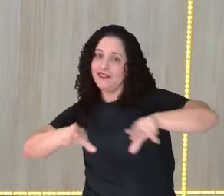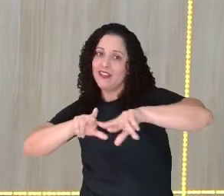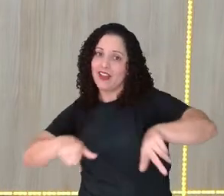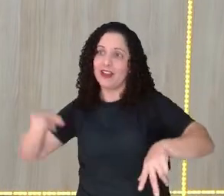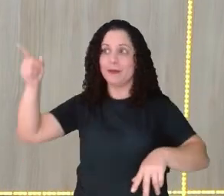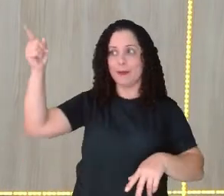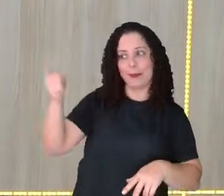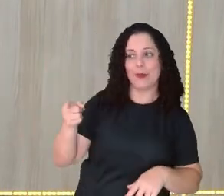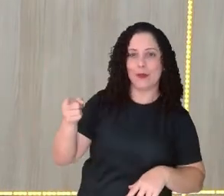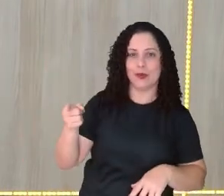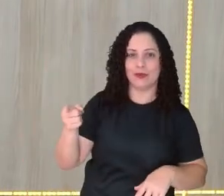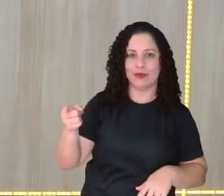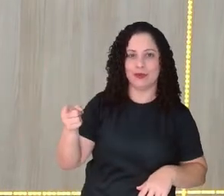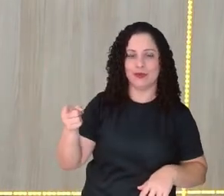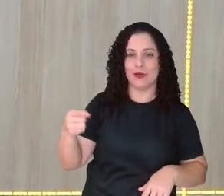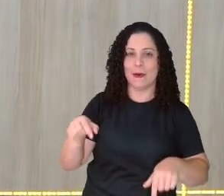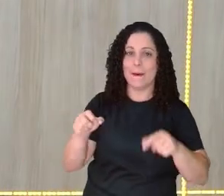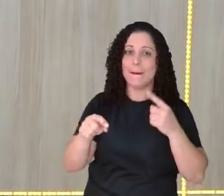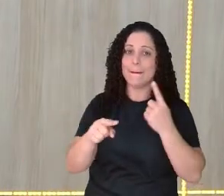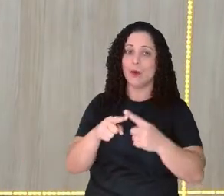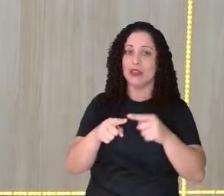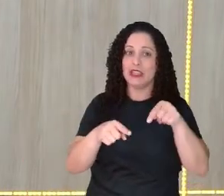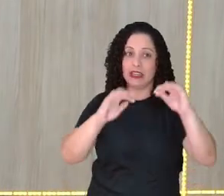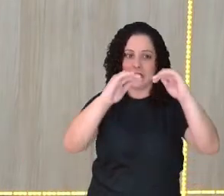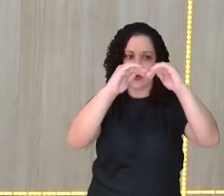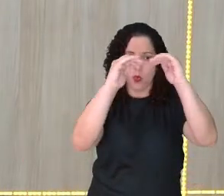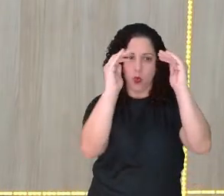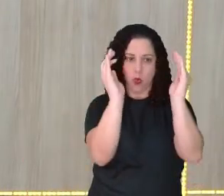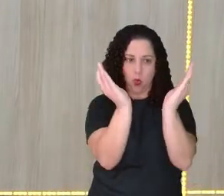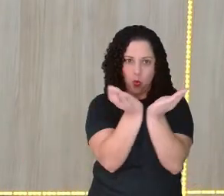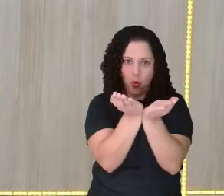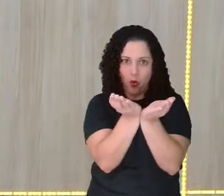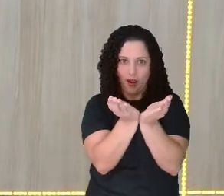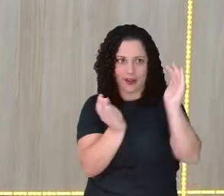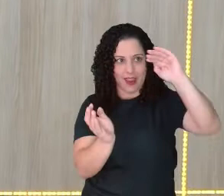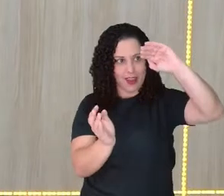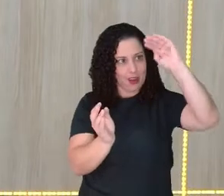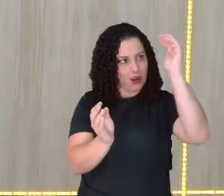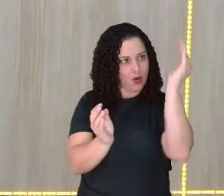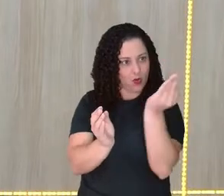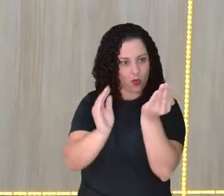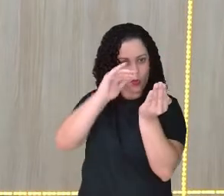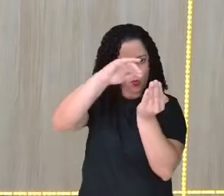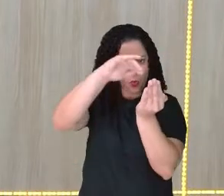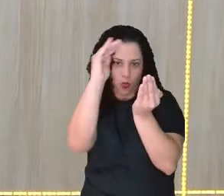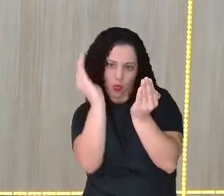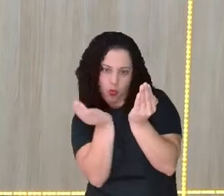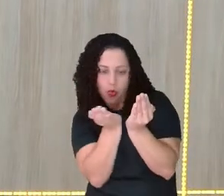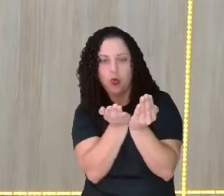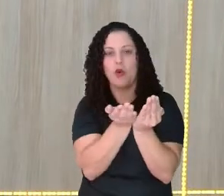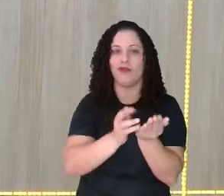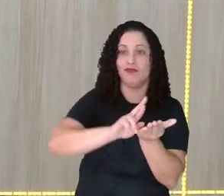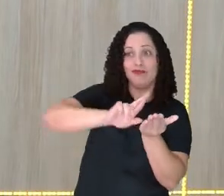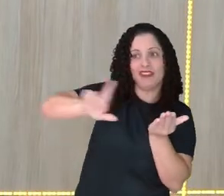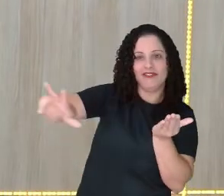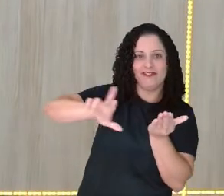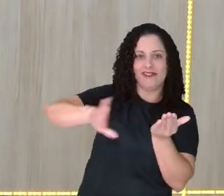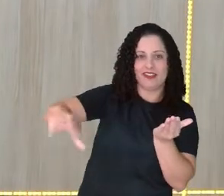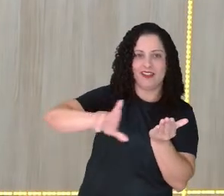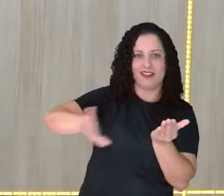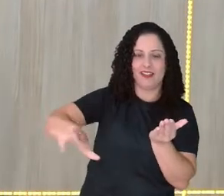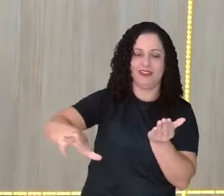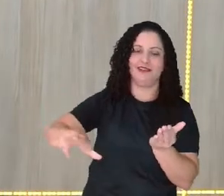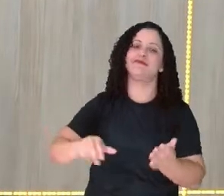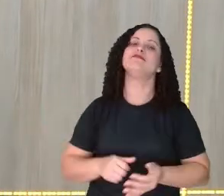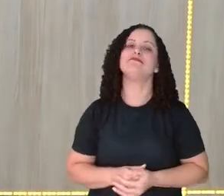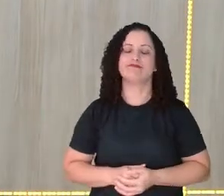Por quê? Porque ele fez aí uma curva para fazer este coração, certo? Então, a gente tem aí essa